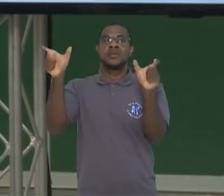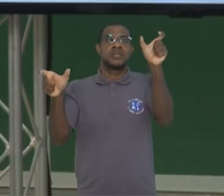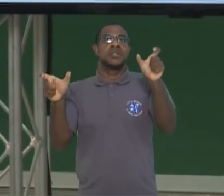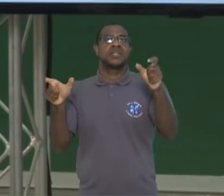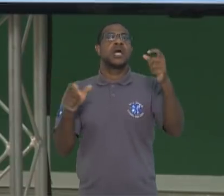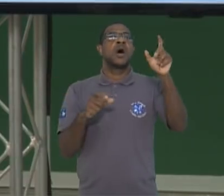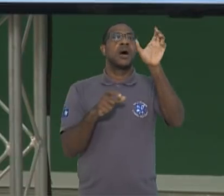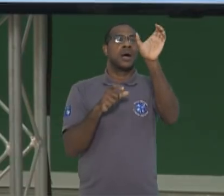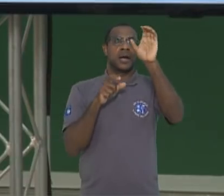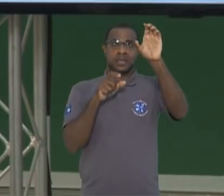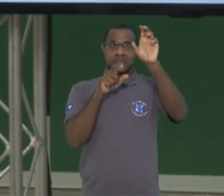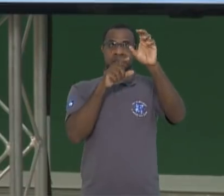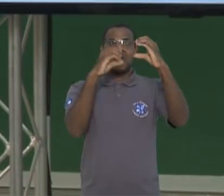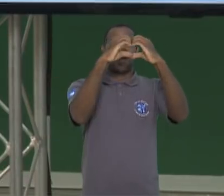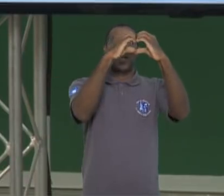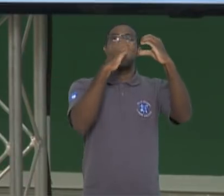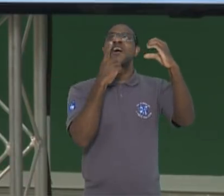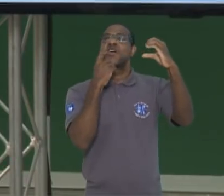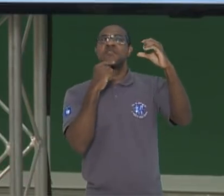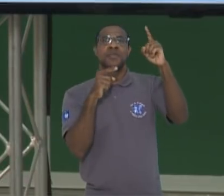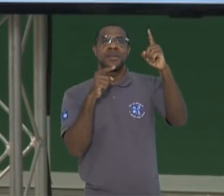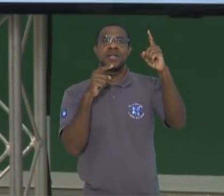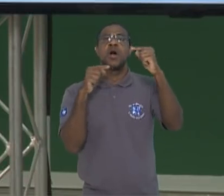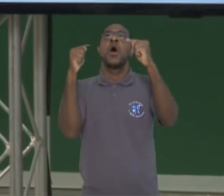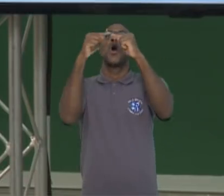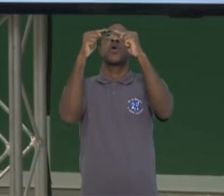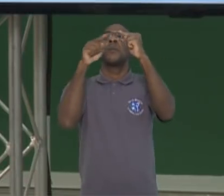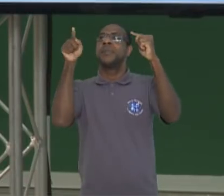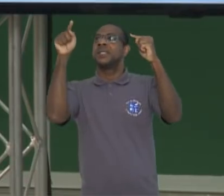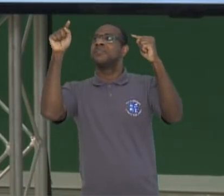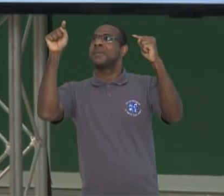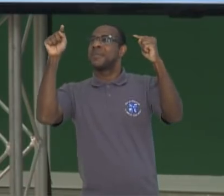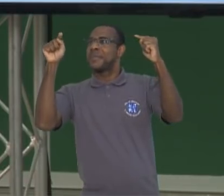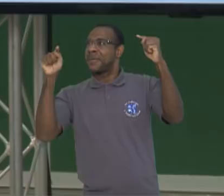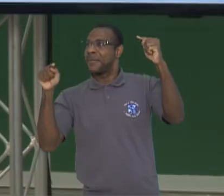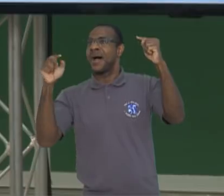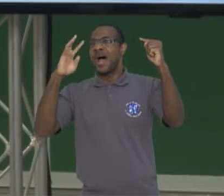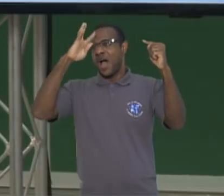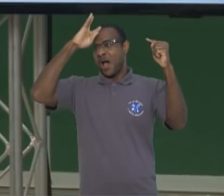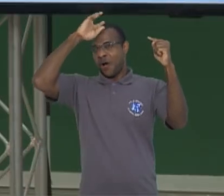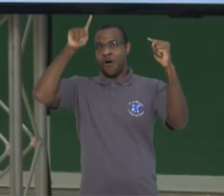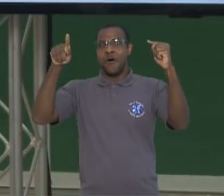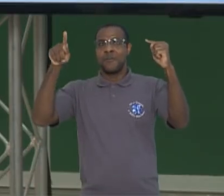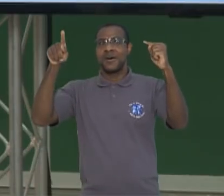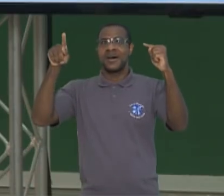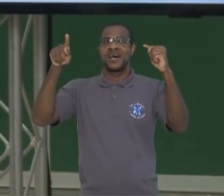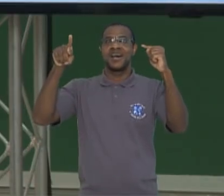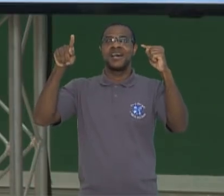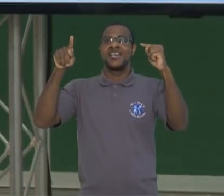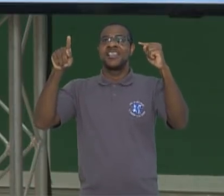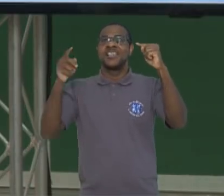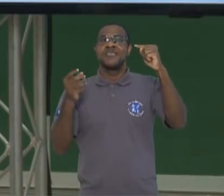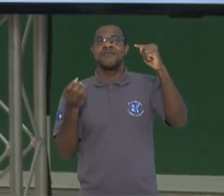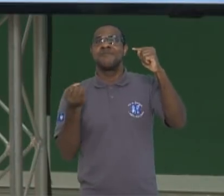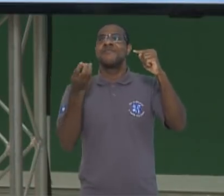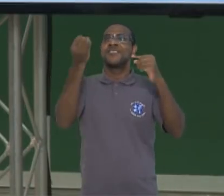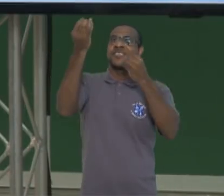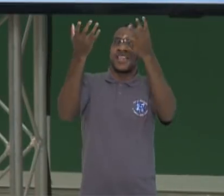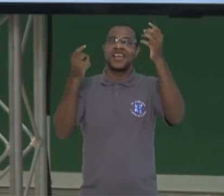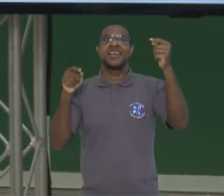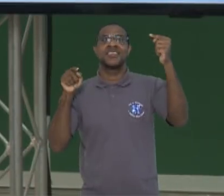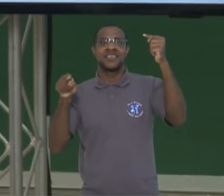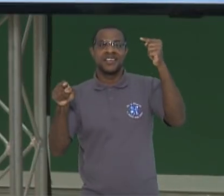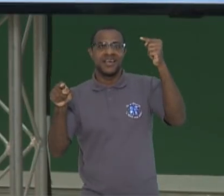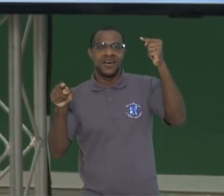aqui, mambembe. Será que ele combina com Roma, itinerante ou com circo? A questão 2 aqui, ó. O